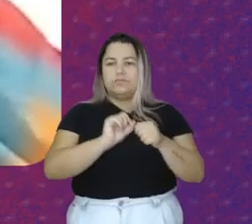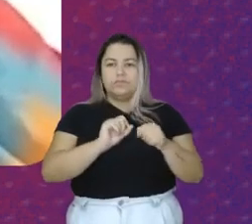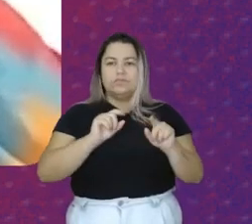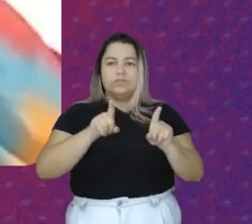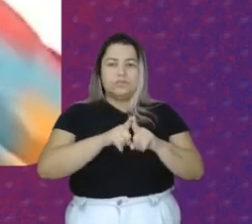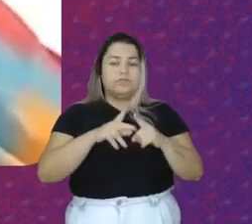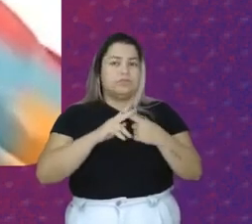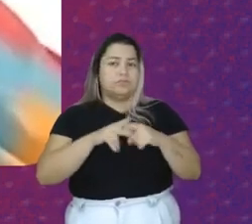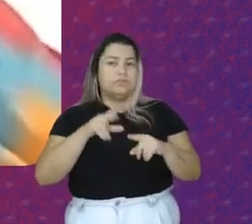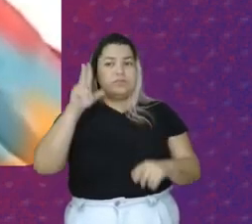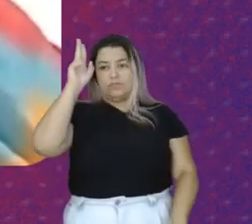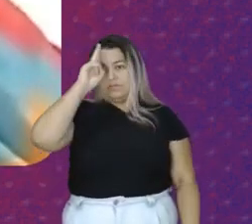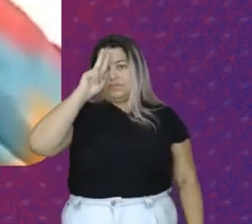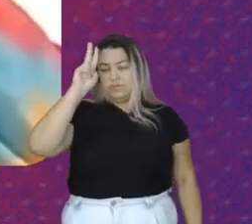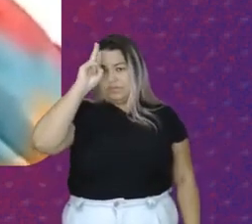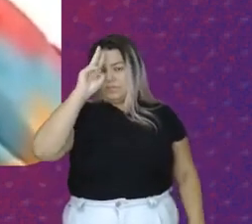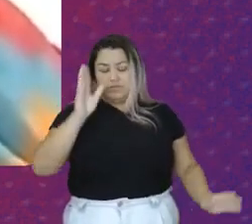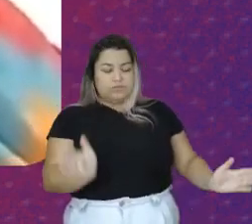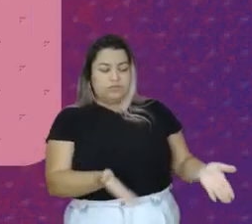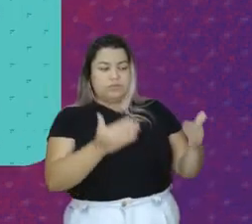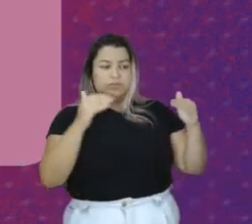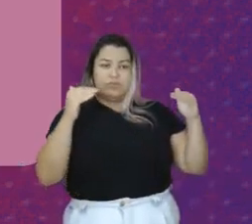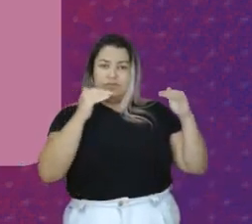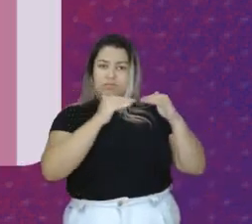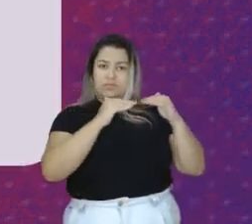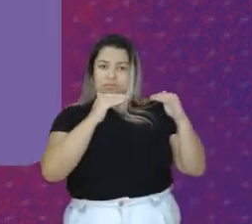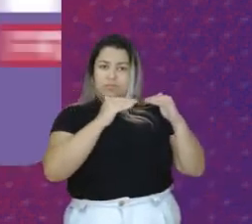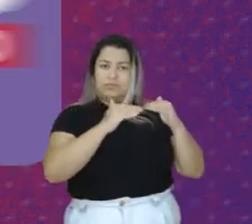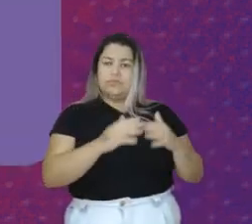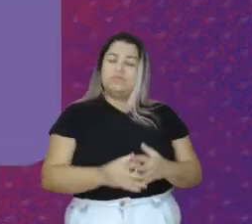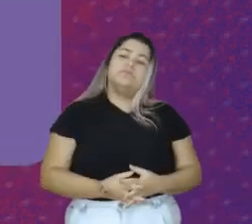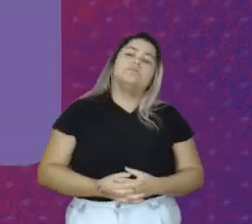reparação histórica e promover a igualdade.